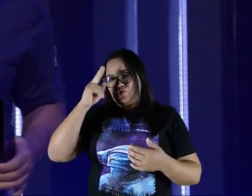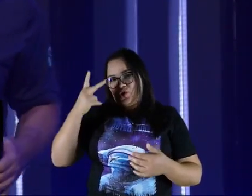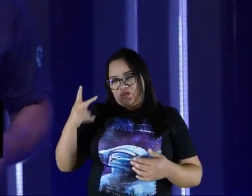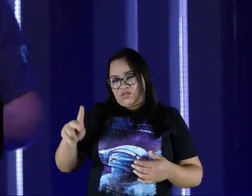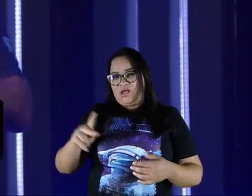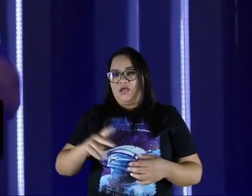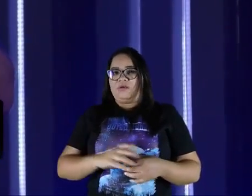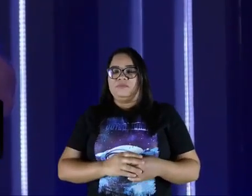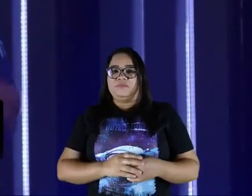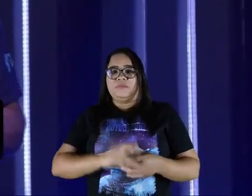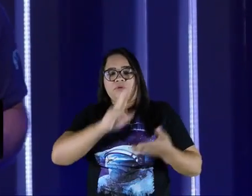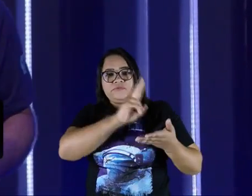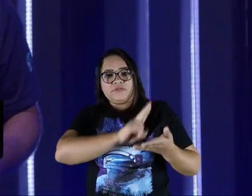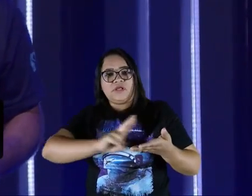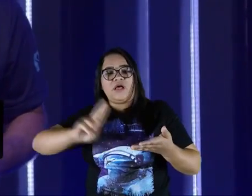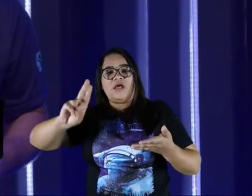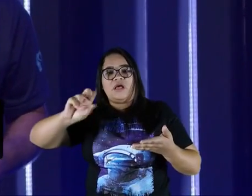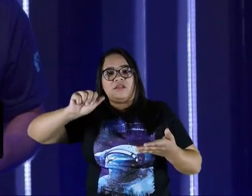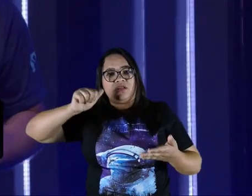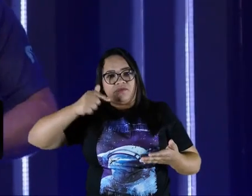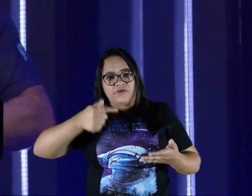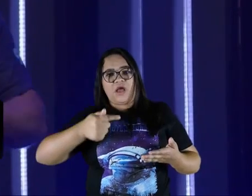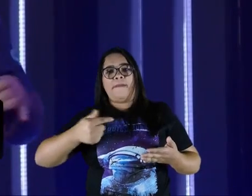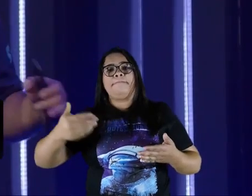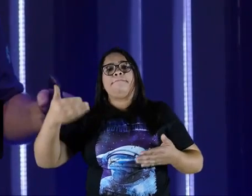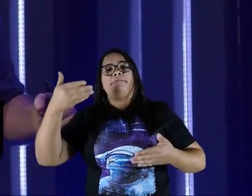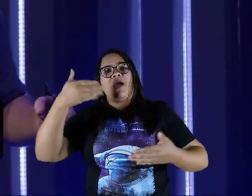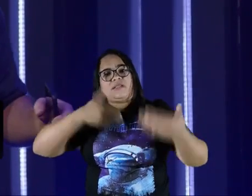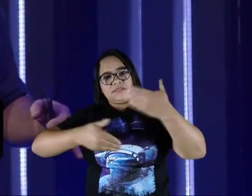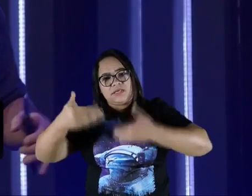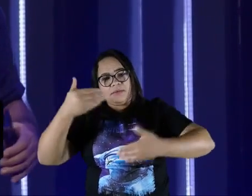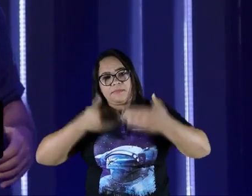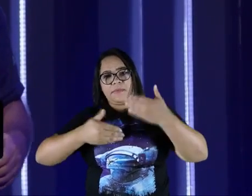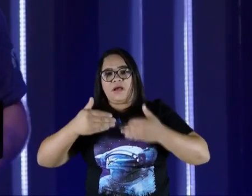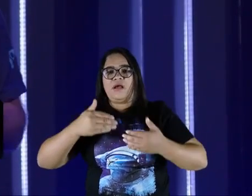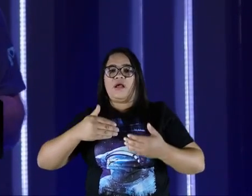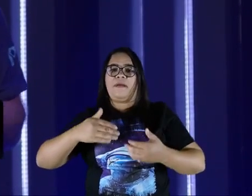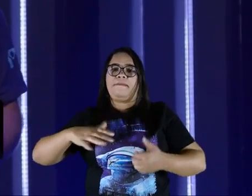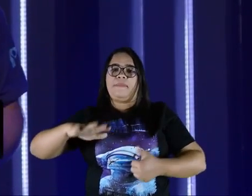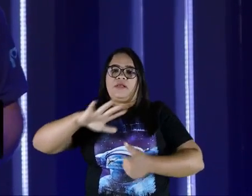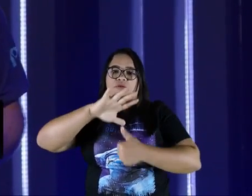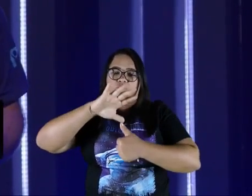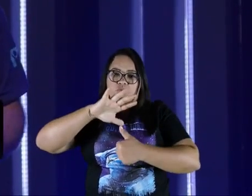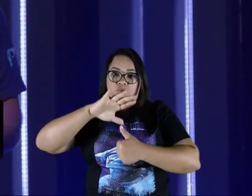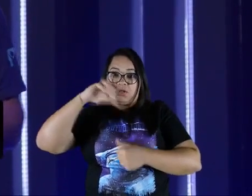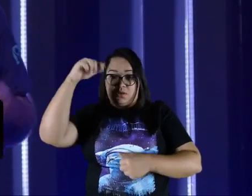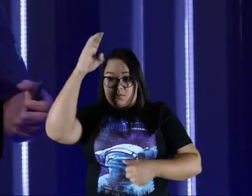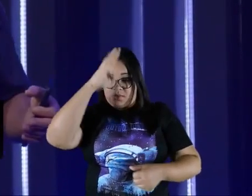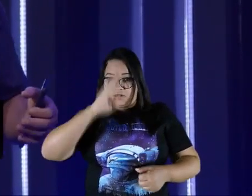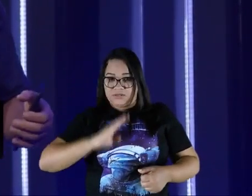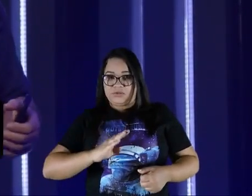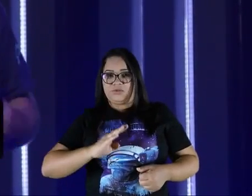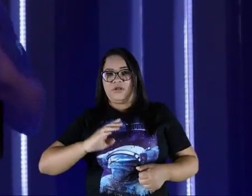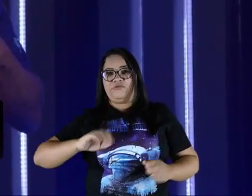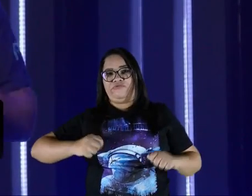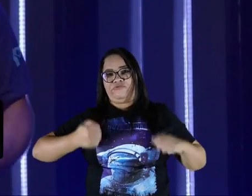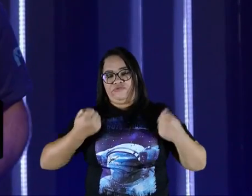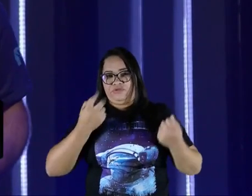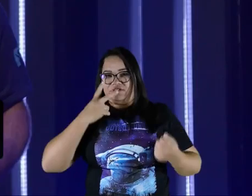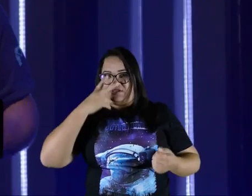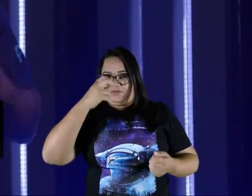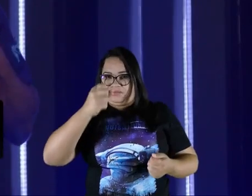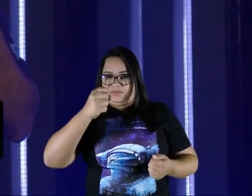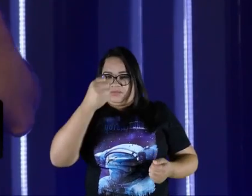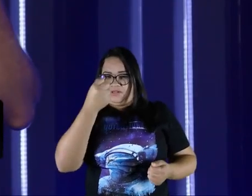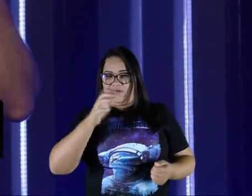universitário adventista, ele faz parte desse movimento ao redor de toda a América do Sul e aqui no Brasil, com toda essa força.